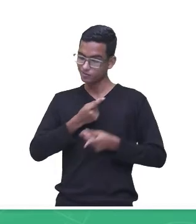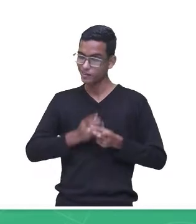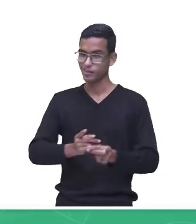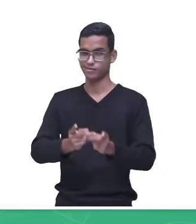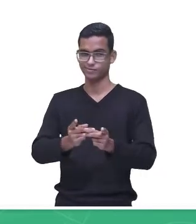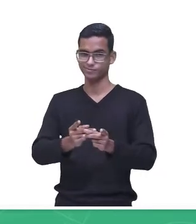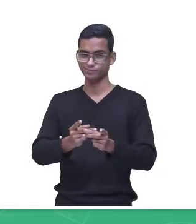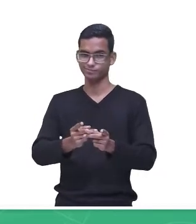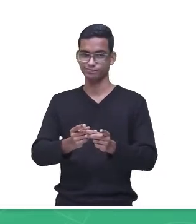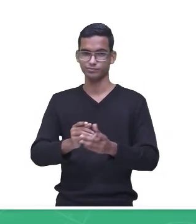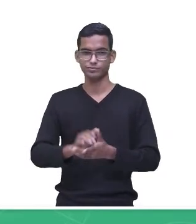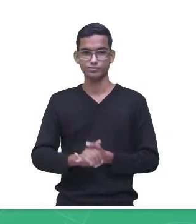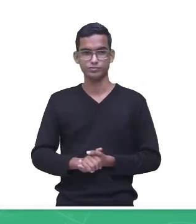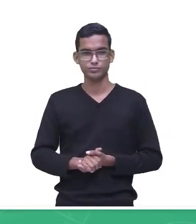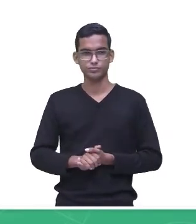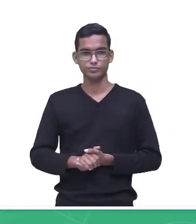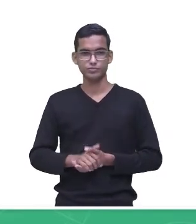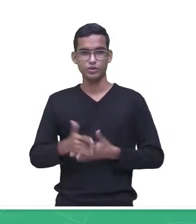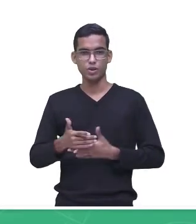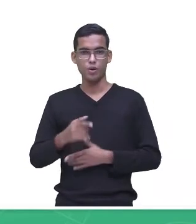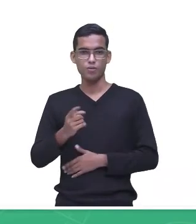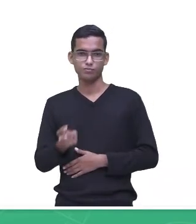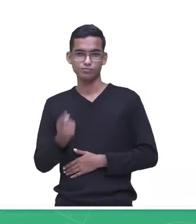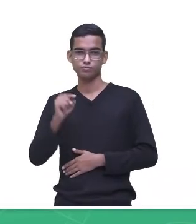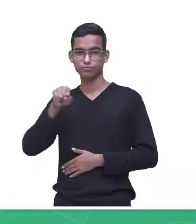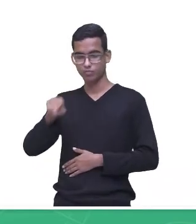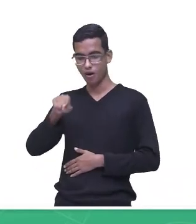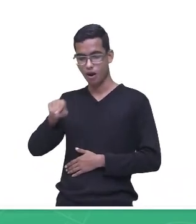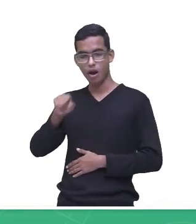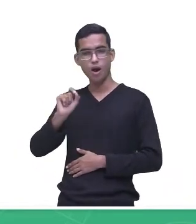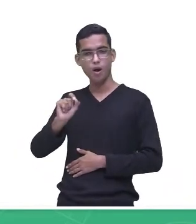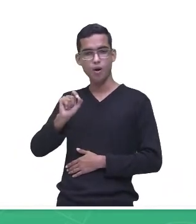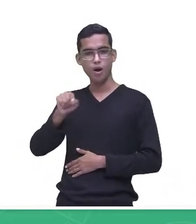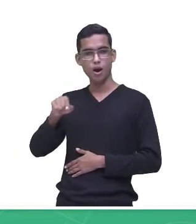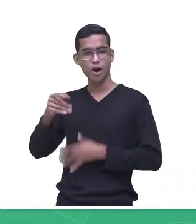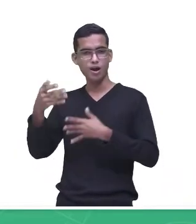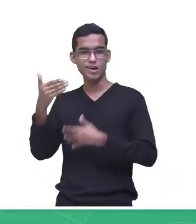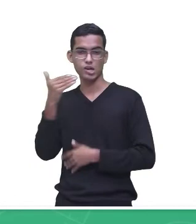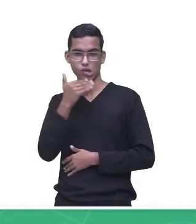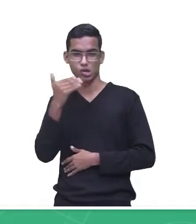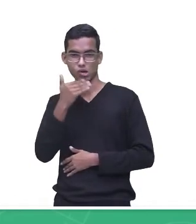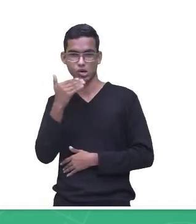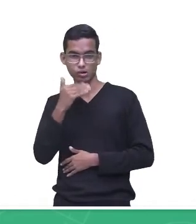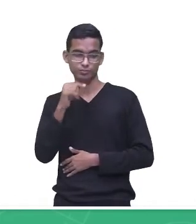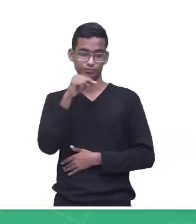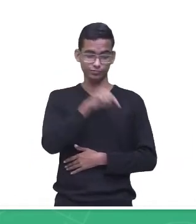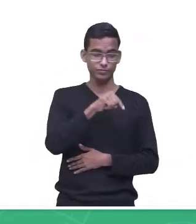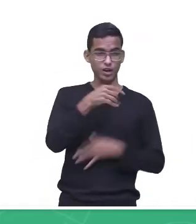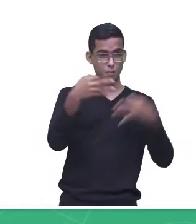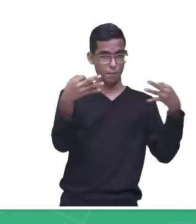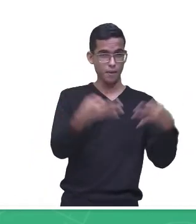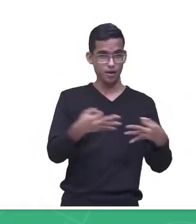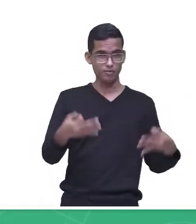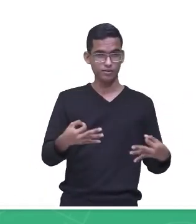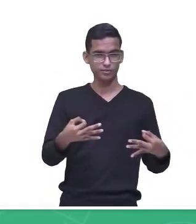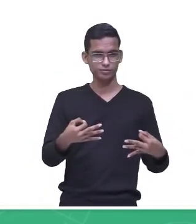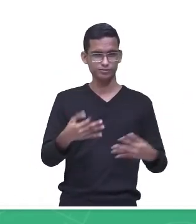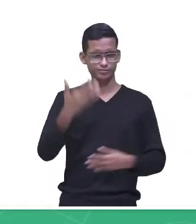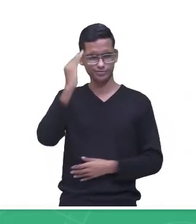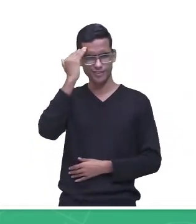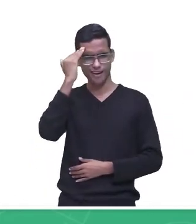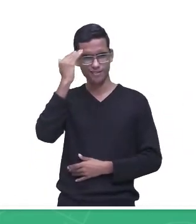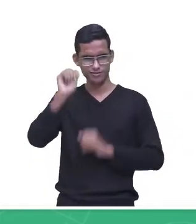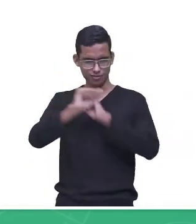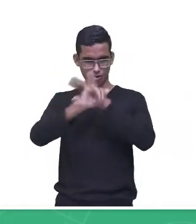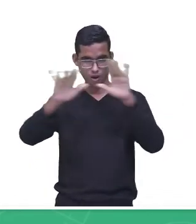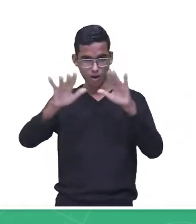mundo perfeito. Olha só que legal. Estão conseguindo acompanhar? Não é que é bacana demais isso daí? Quando a gente começa a estudar,